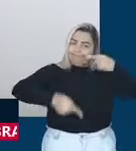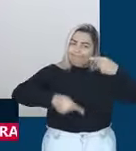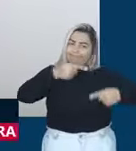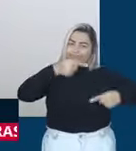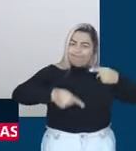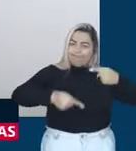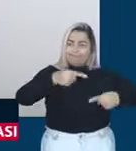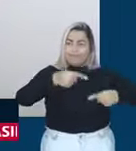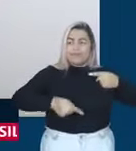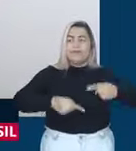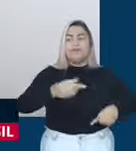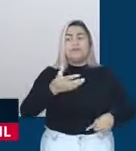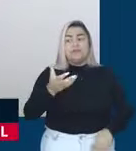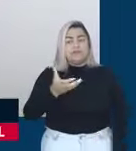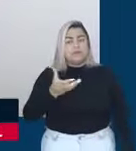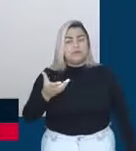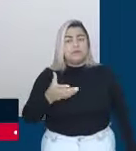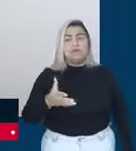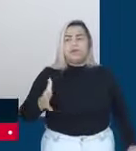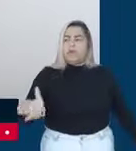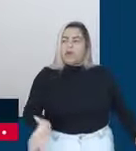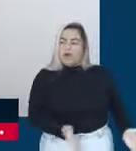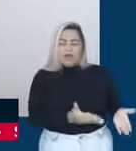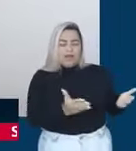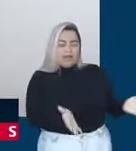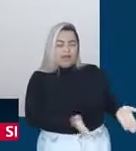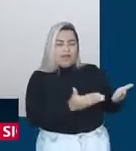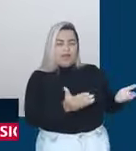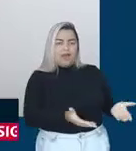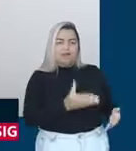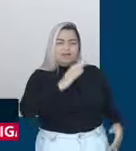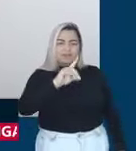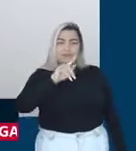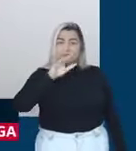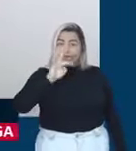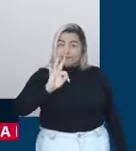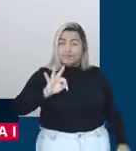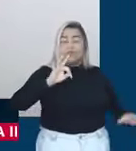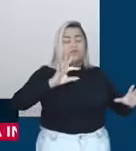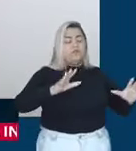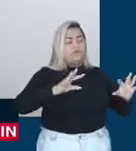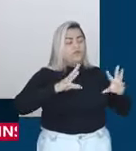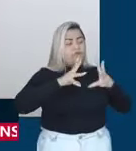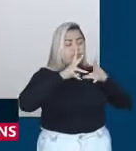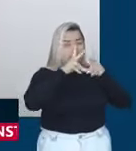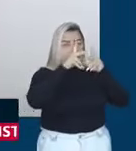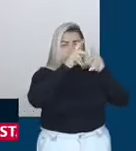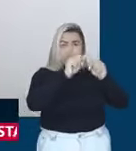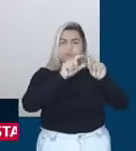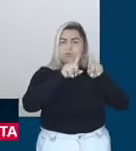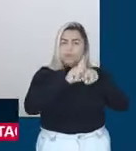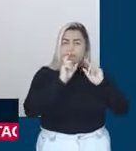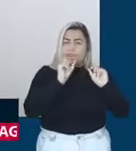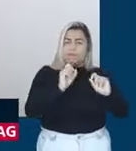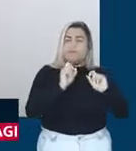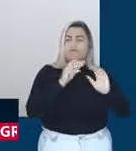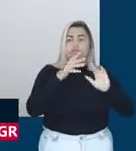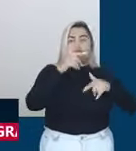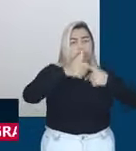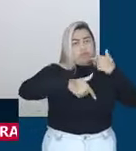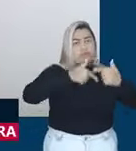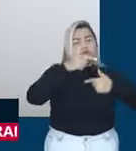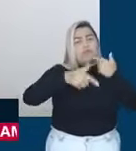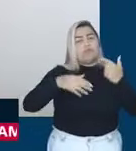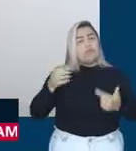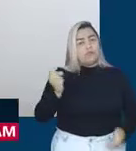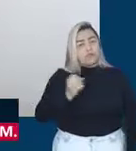nós queremos enaltecer a CLT, fortalecer a CLT. Esse chamado Estatuto do Trabalho, a nova